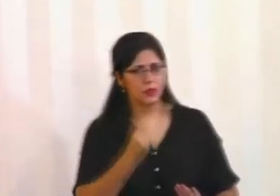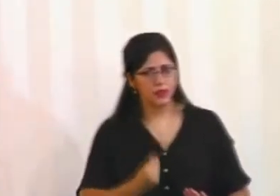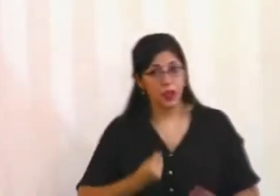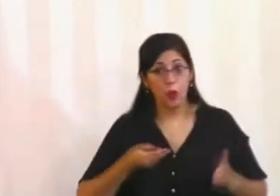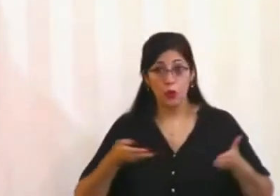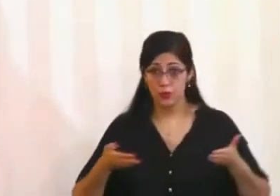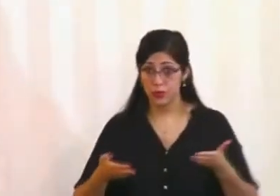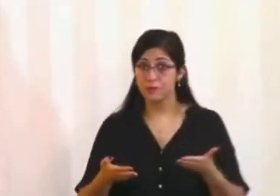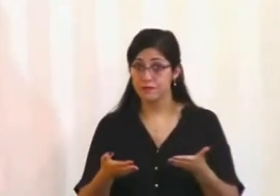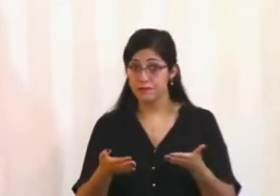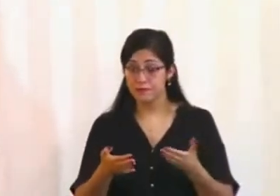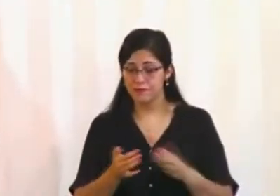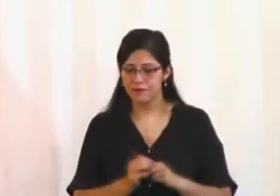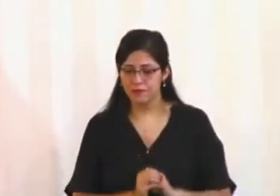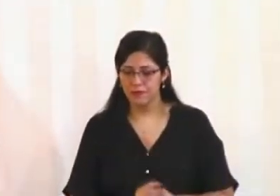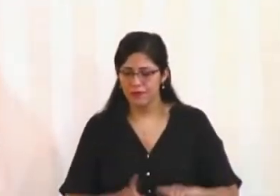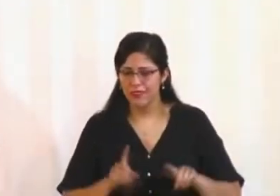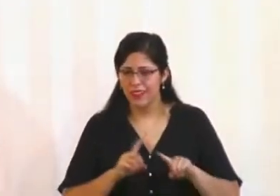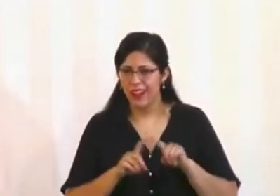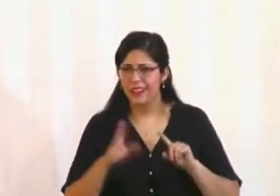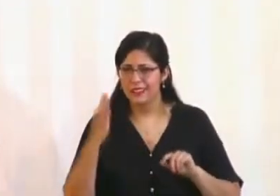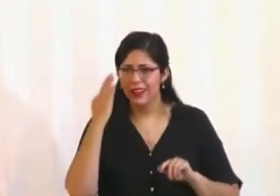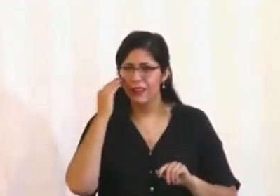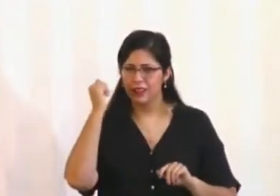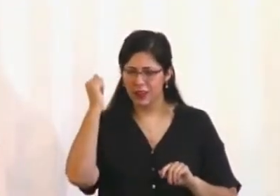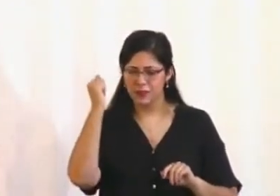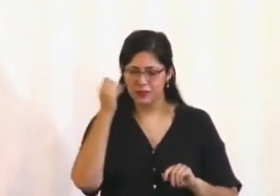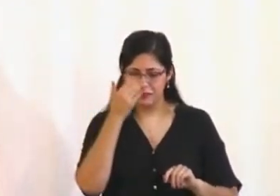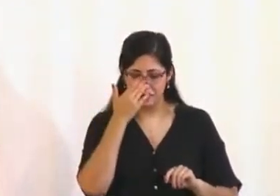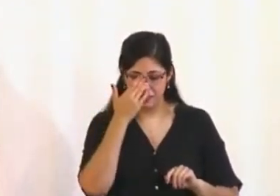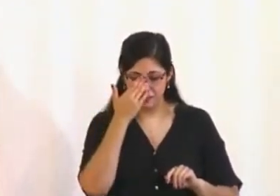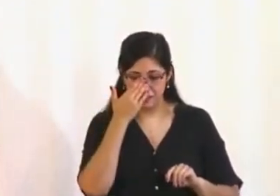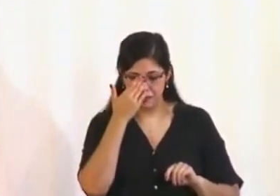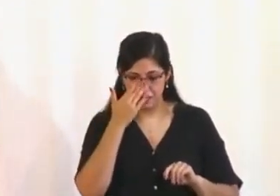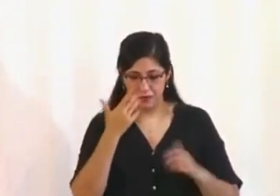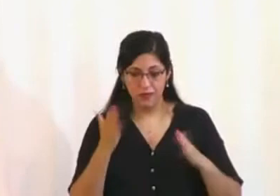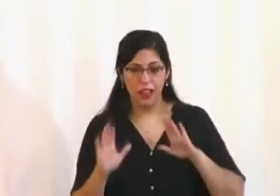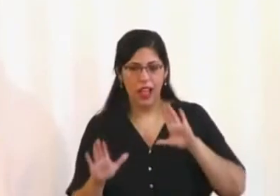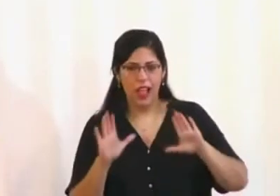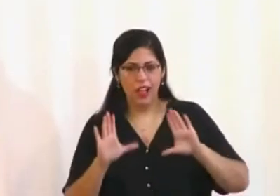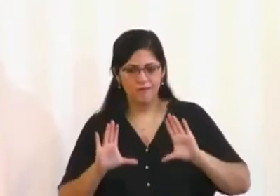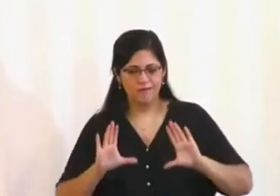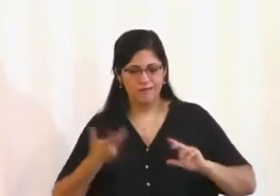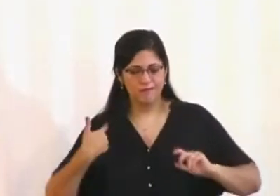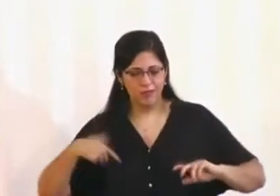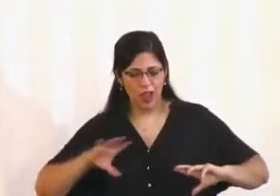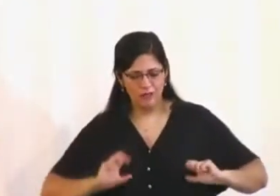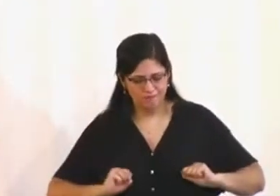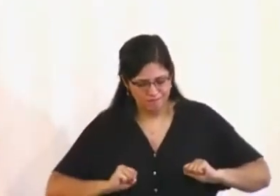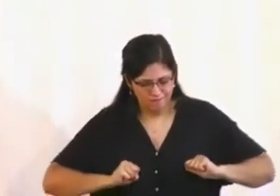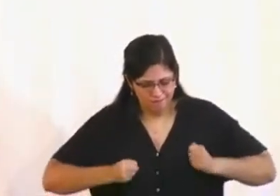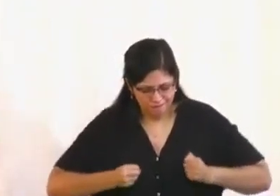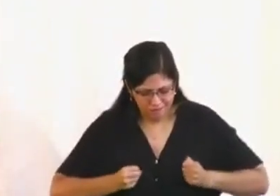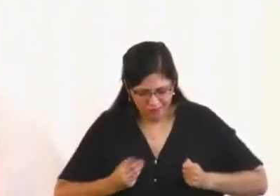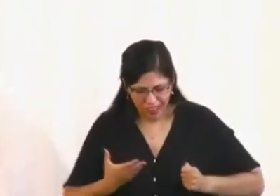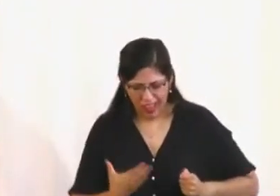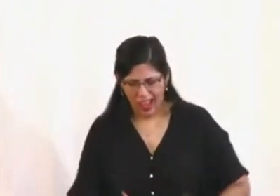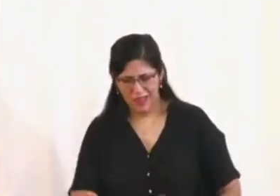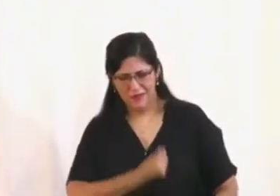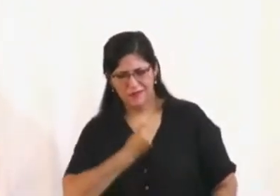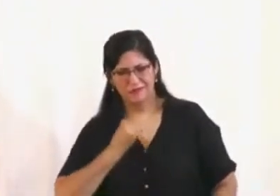hoje, mas uma coisa eu sei: nós podemos enfrentar às vezes momentos de esgotamento físico,